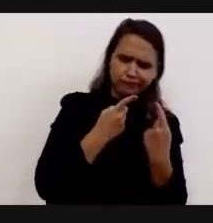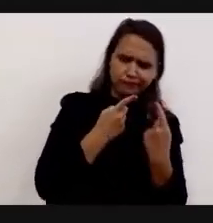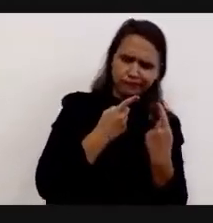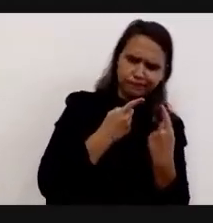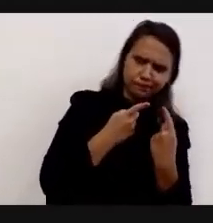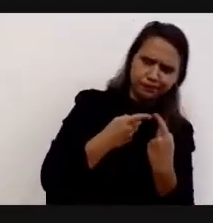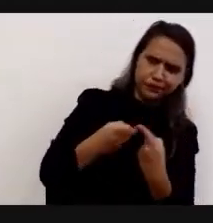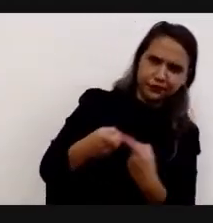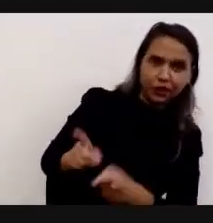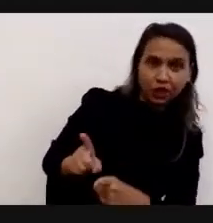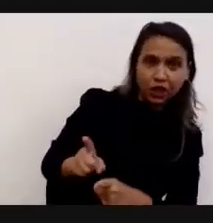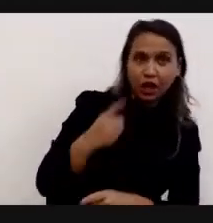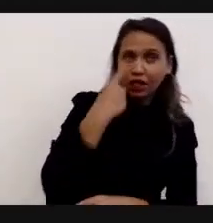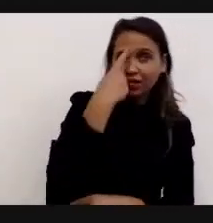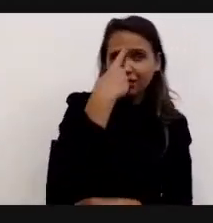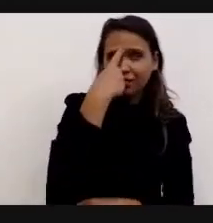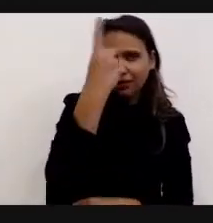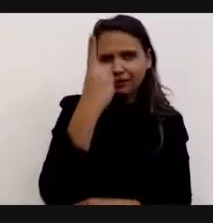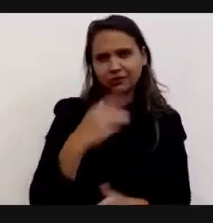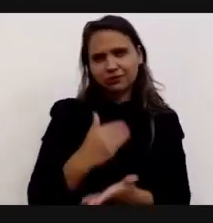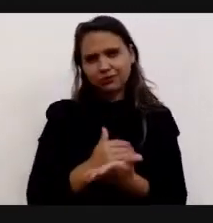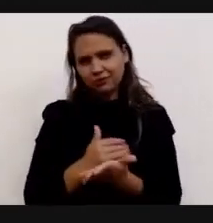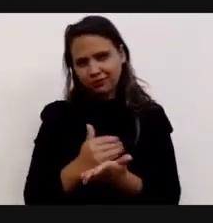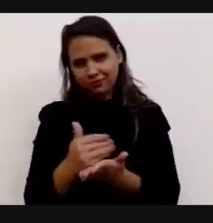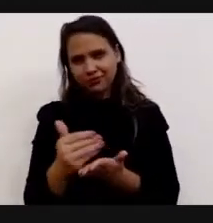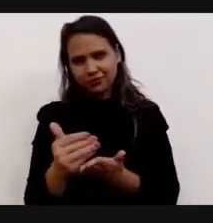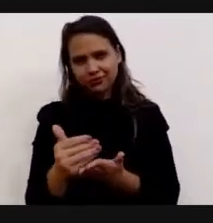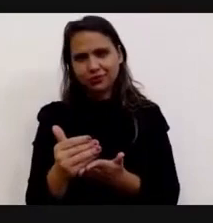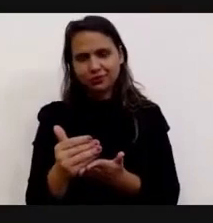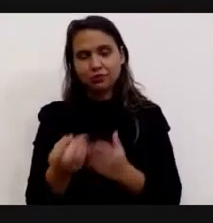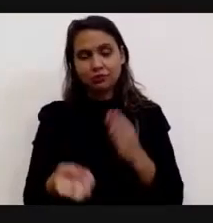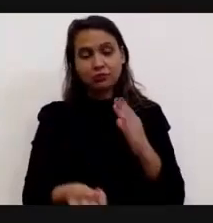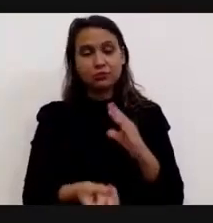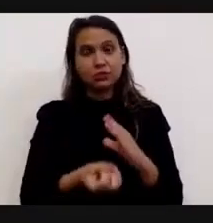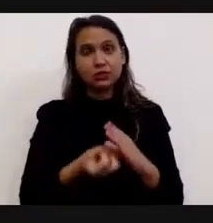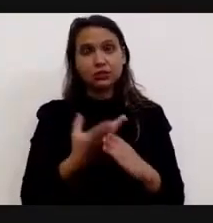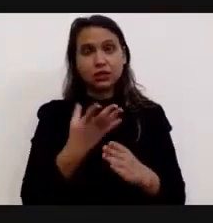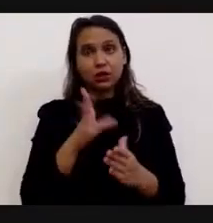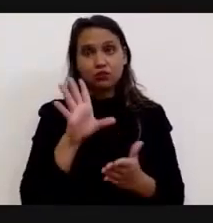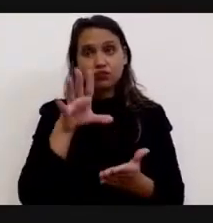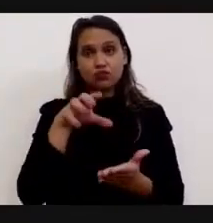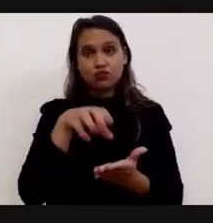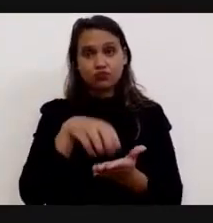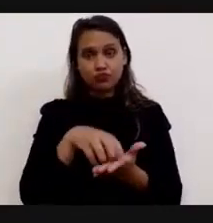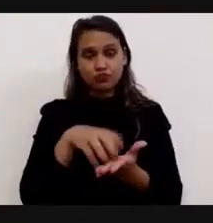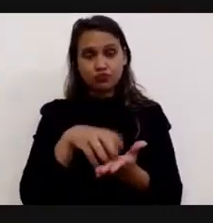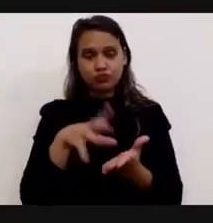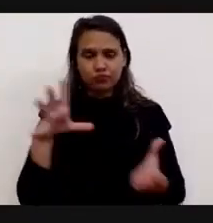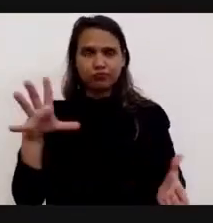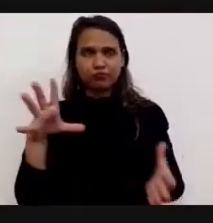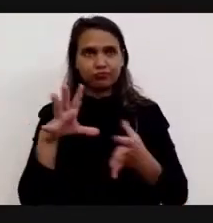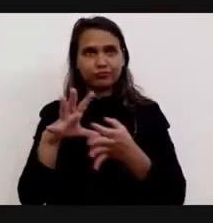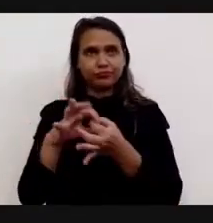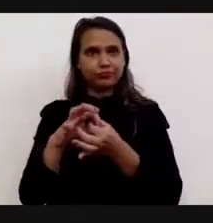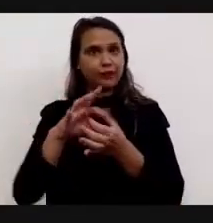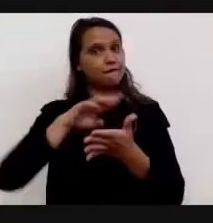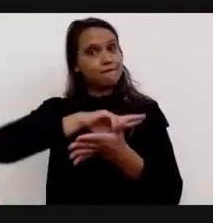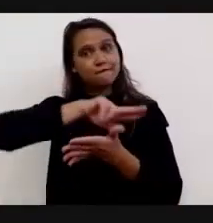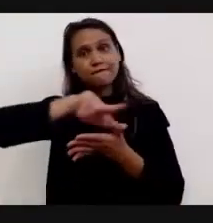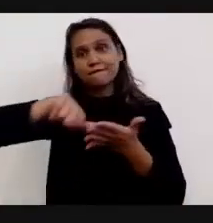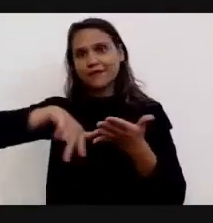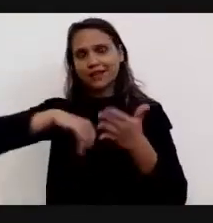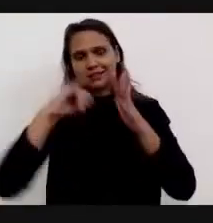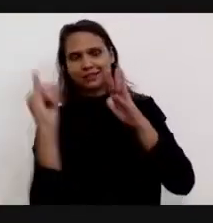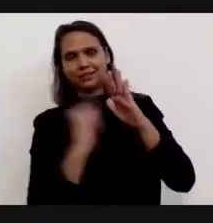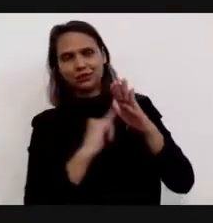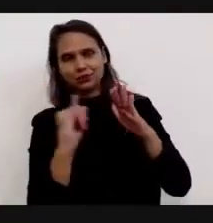usa essa ideia inicial para criar um órgão colegiado entre várias